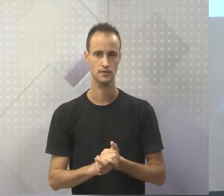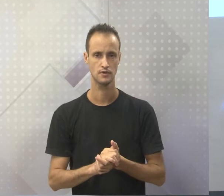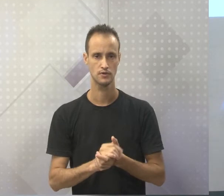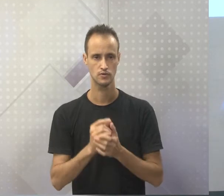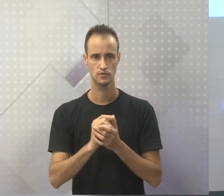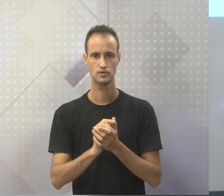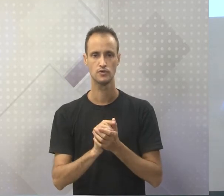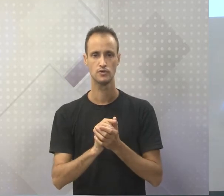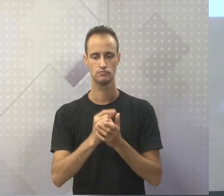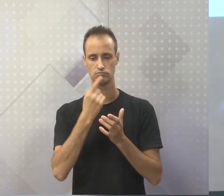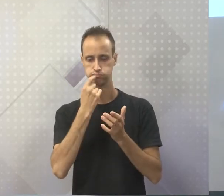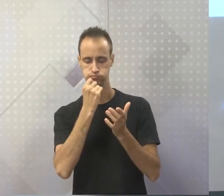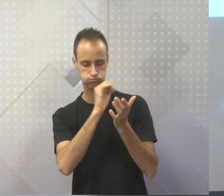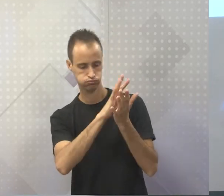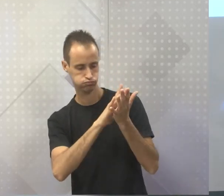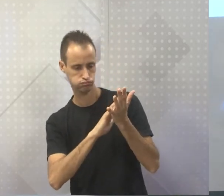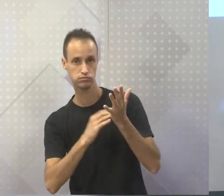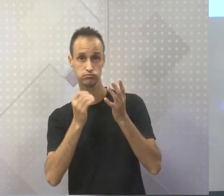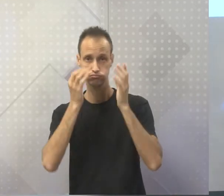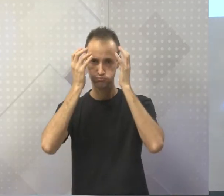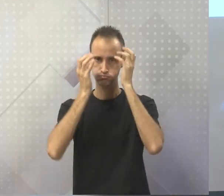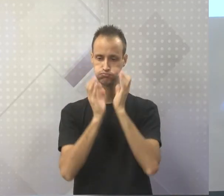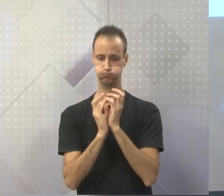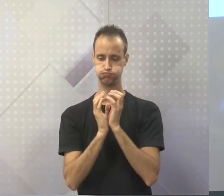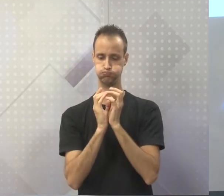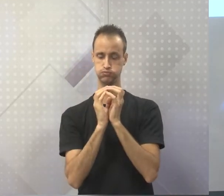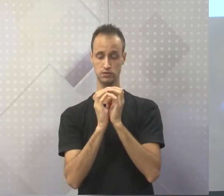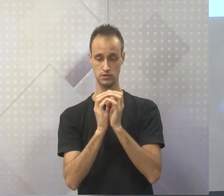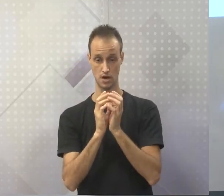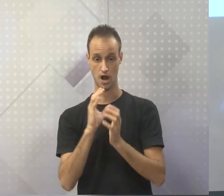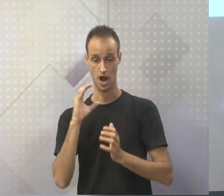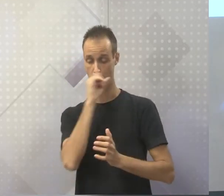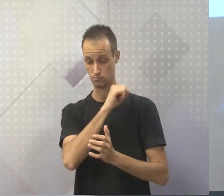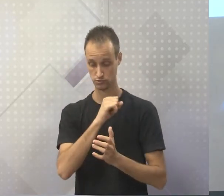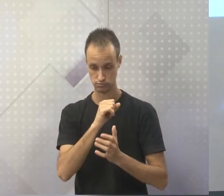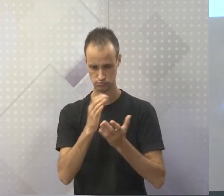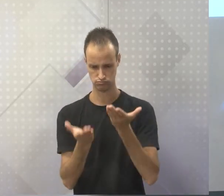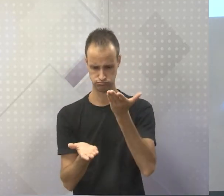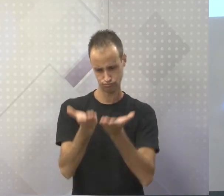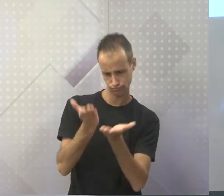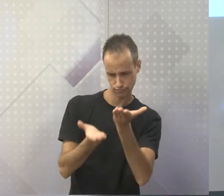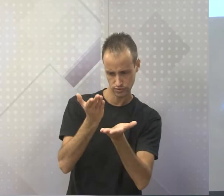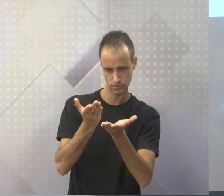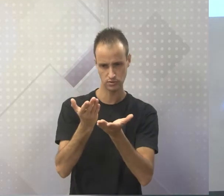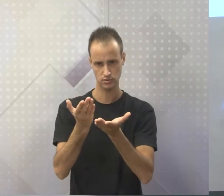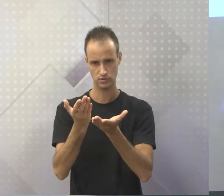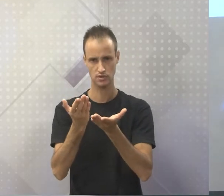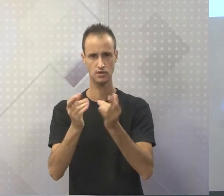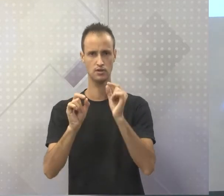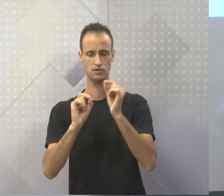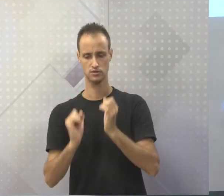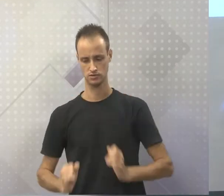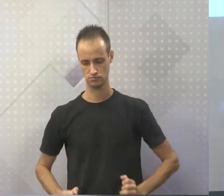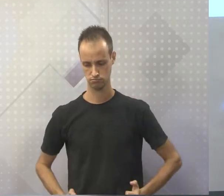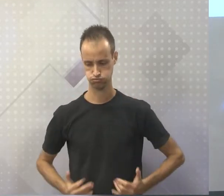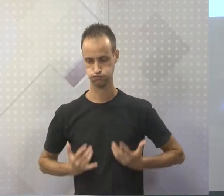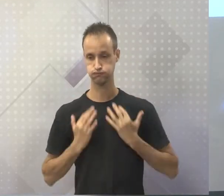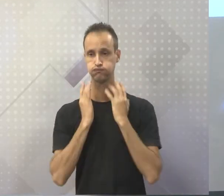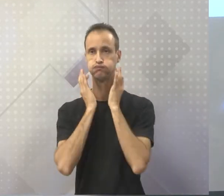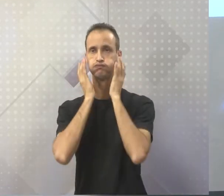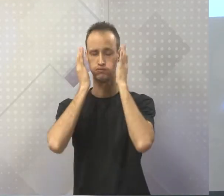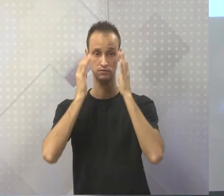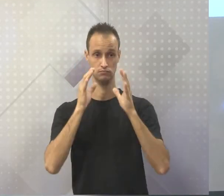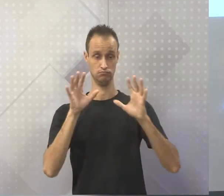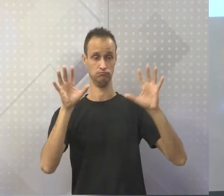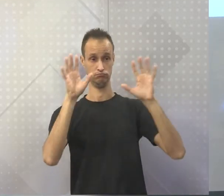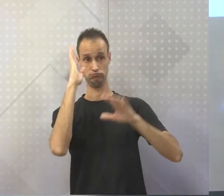dilatados, não deu para chegar ao cérebro. Então, rapidamente, seu corpo regula isso. E aí o sangue chega ao cérebro, você vê tudo escuro,